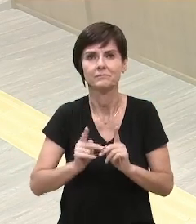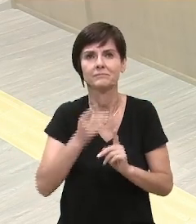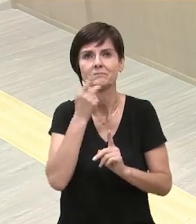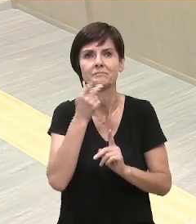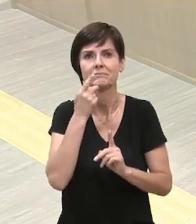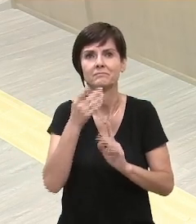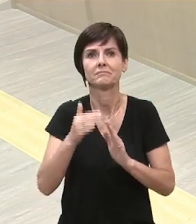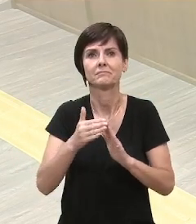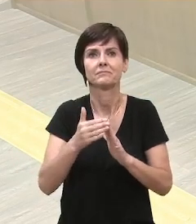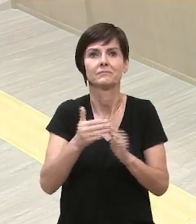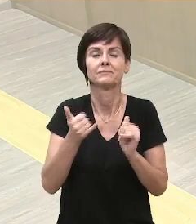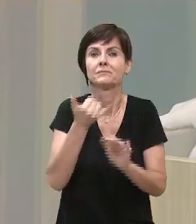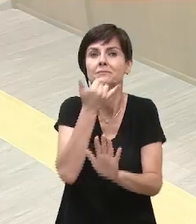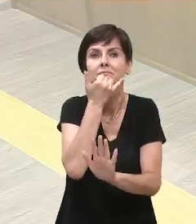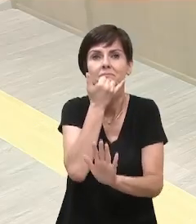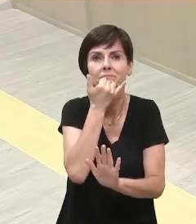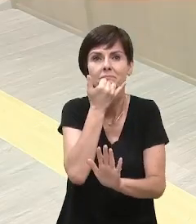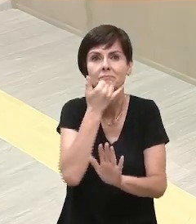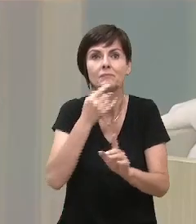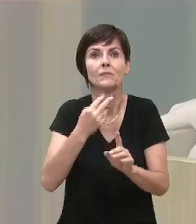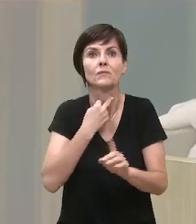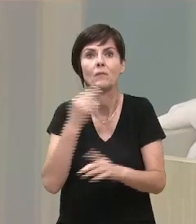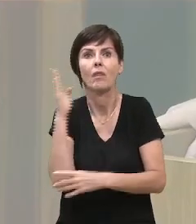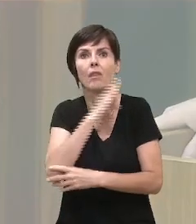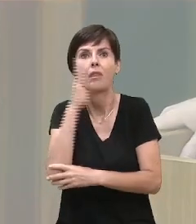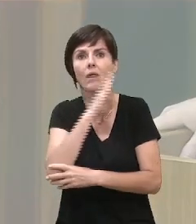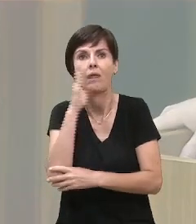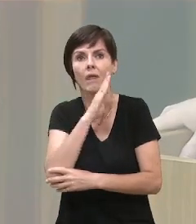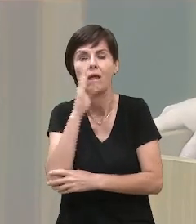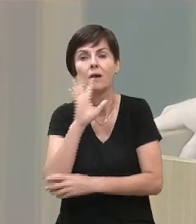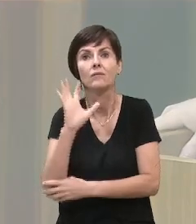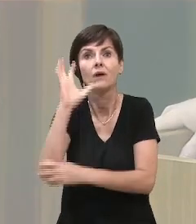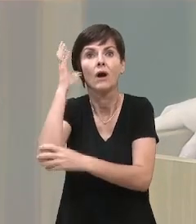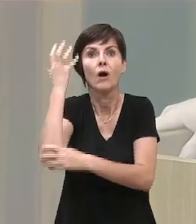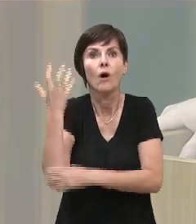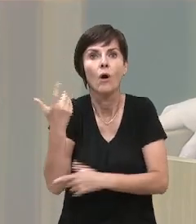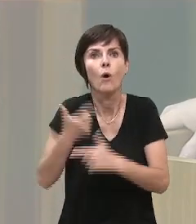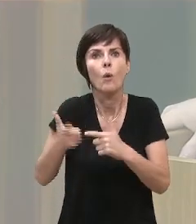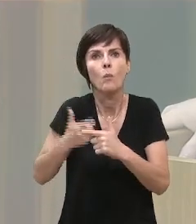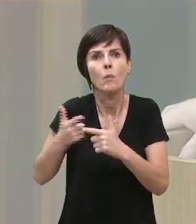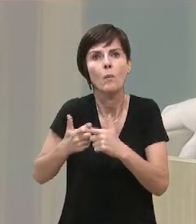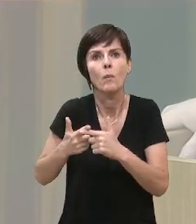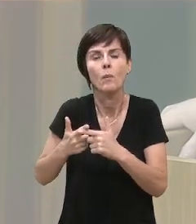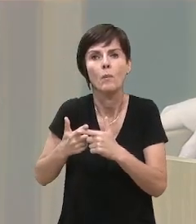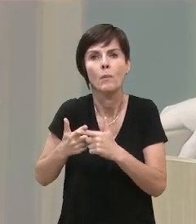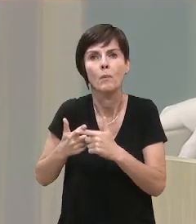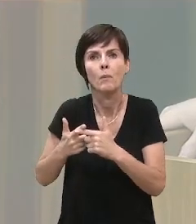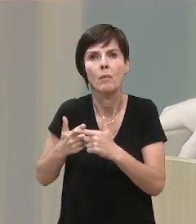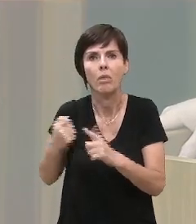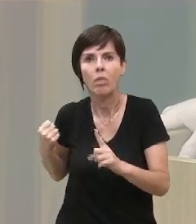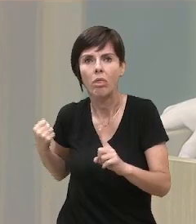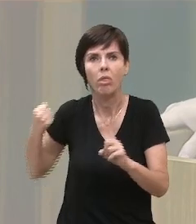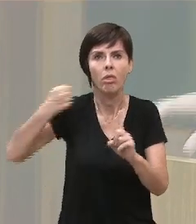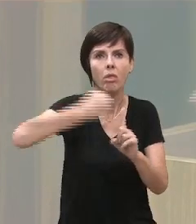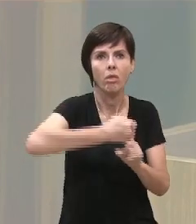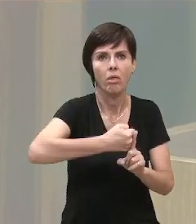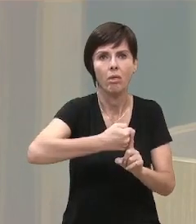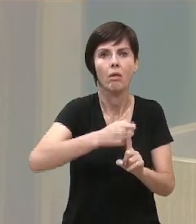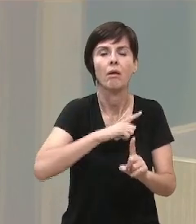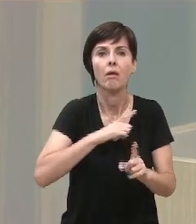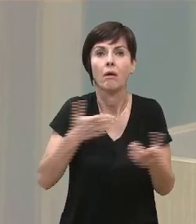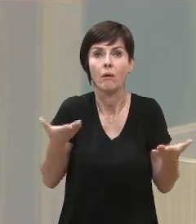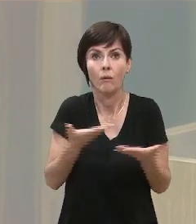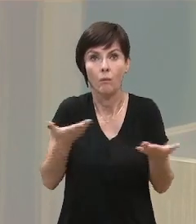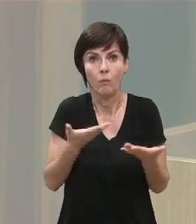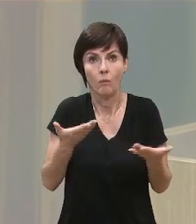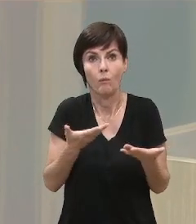pode chegar a atropelar as coisas e achar que a gente vai resolver problemas tão impactantes como esse, porque a gente está